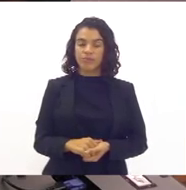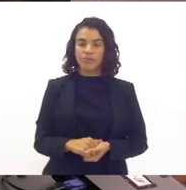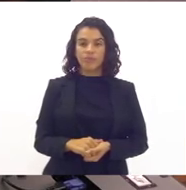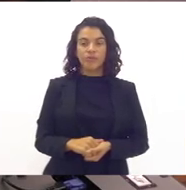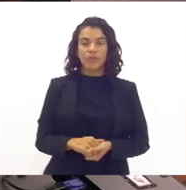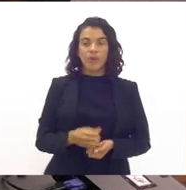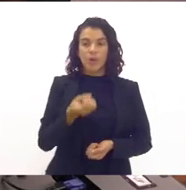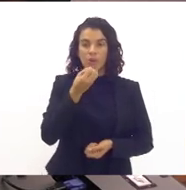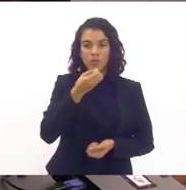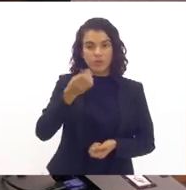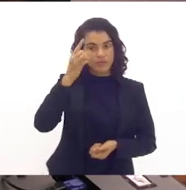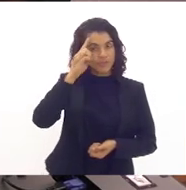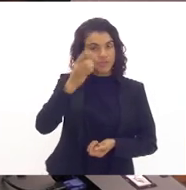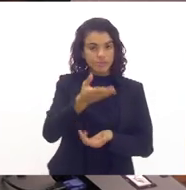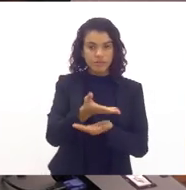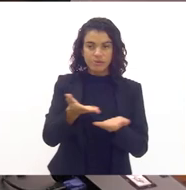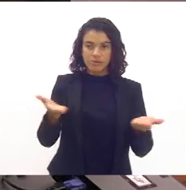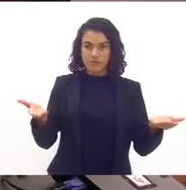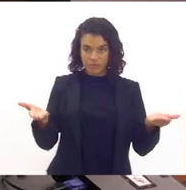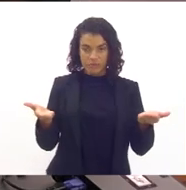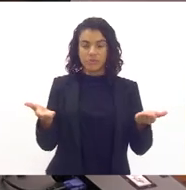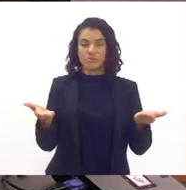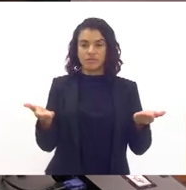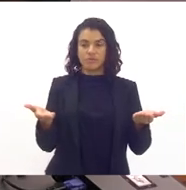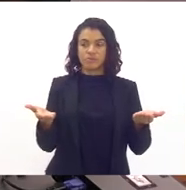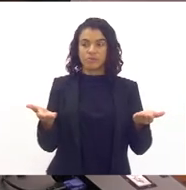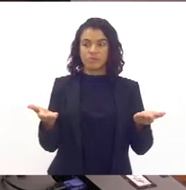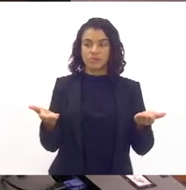Bem, bom dia a todos, a todas.